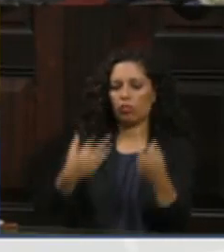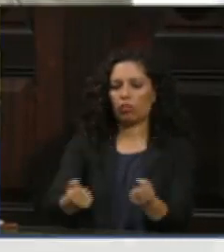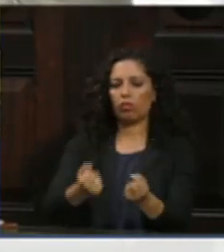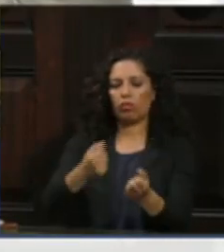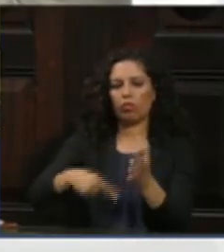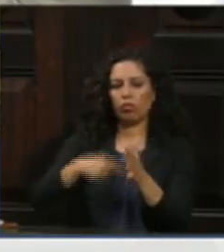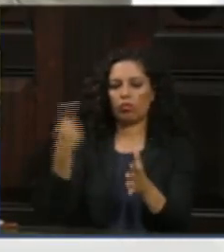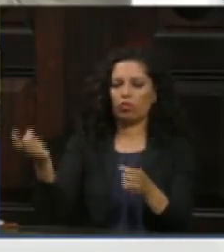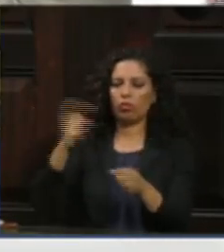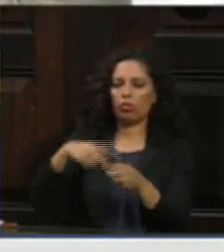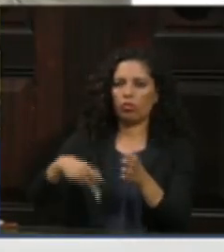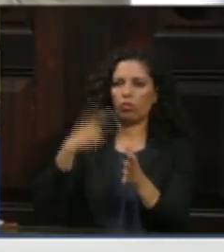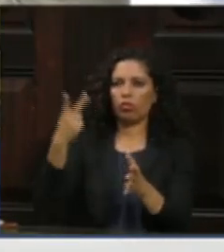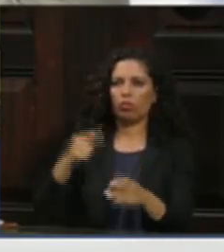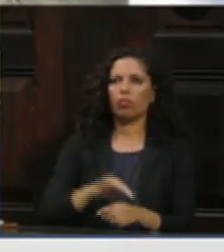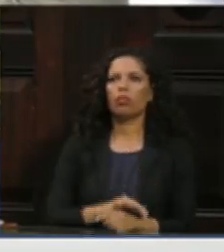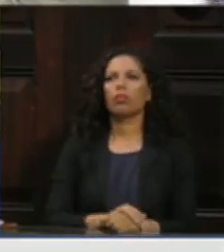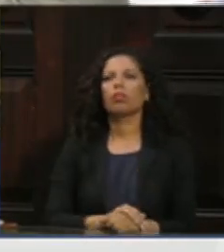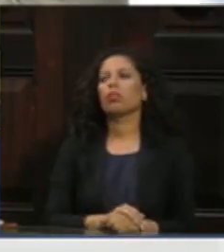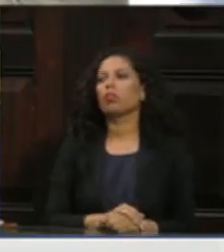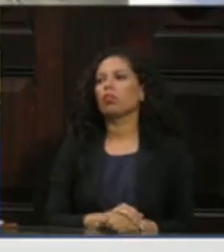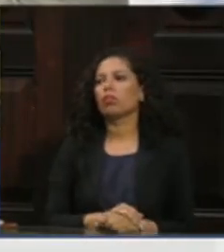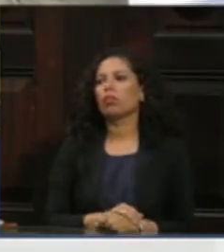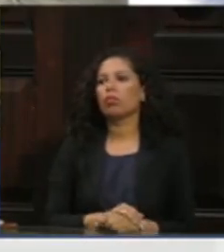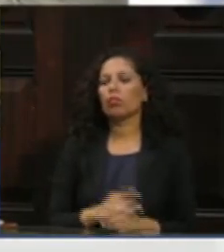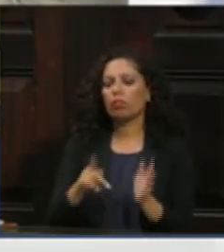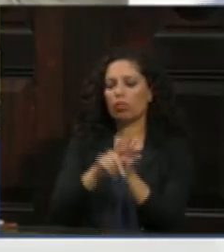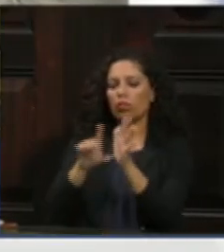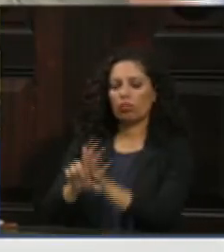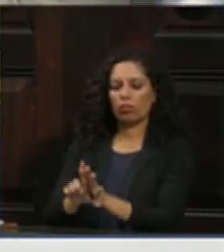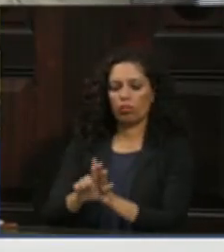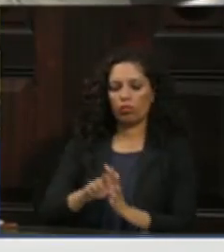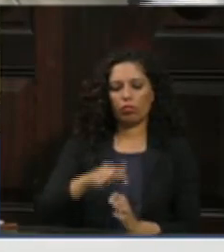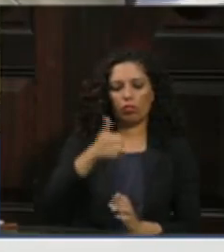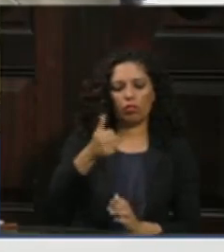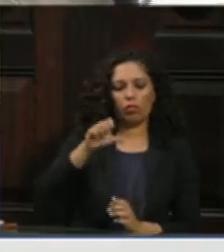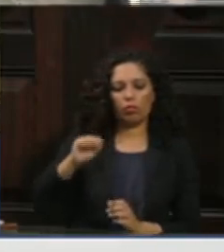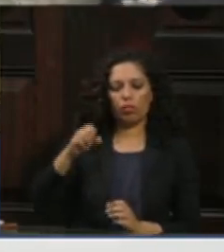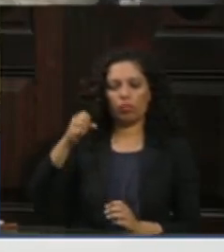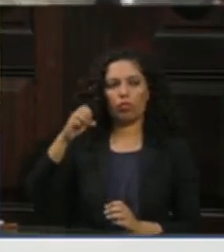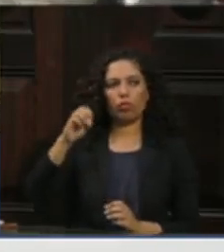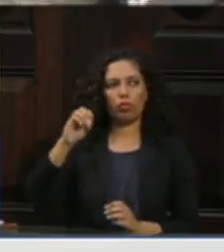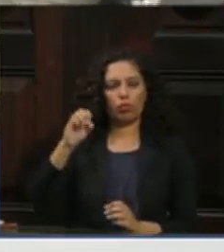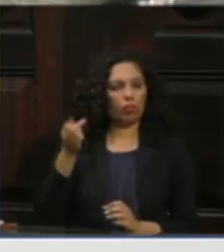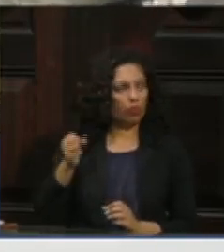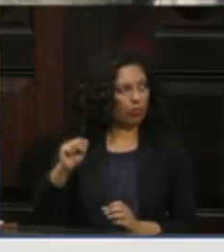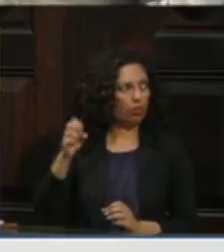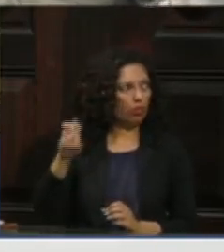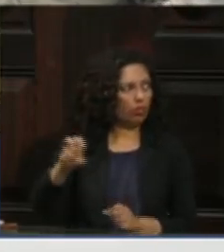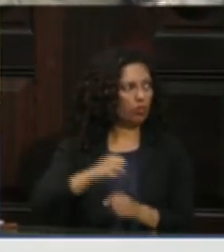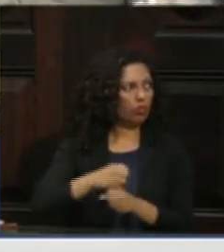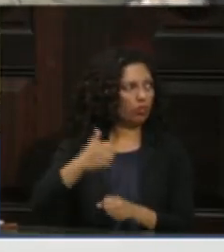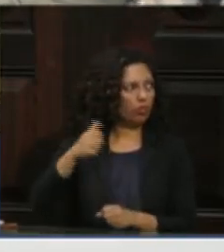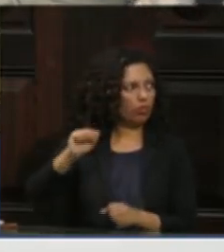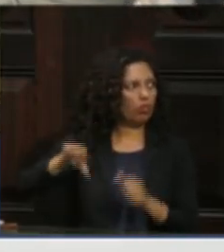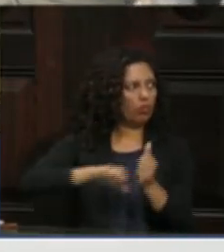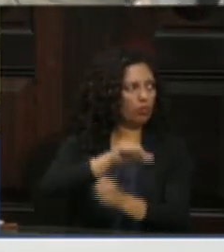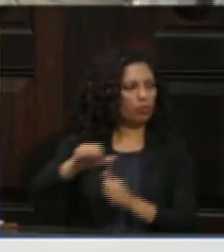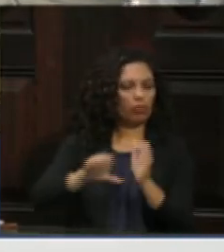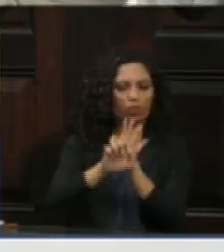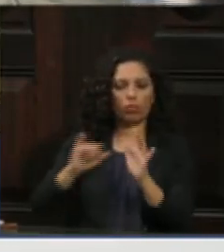mais responsável o tratamento do chorume e a sustentabilidade ambiental. Nesse sentido, parecer favorável. Pela Comissão de Assuntos